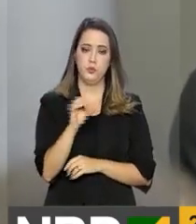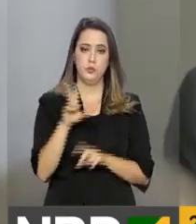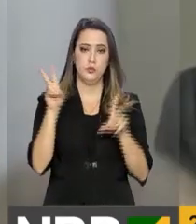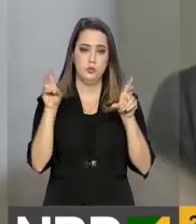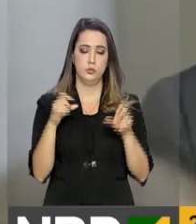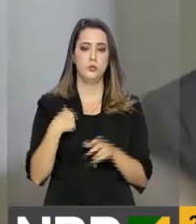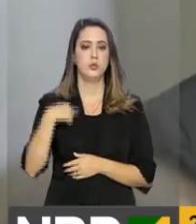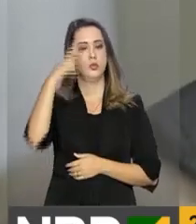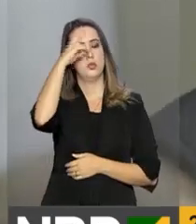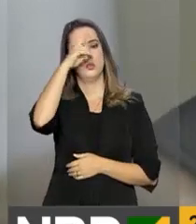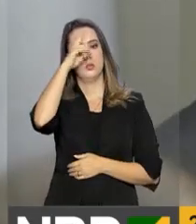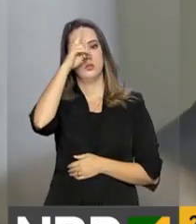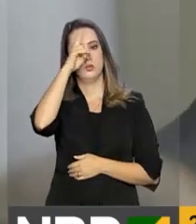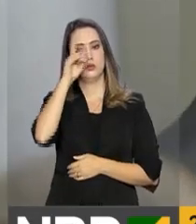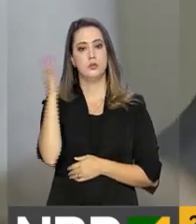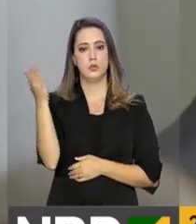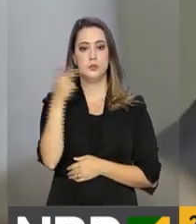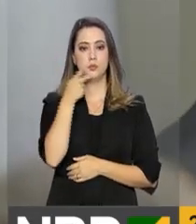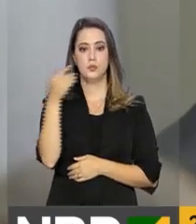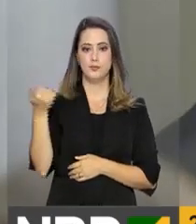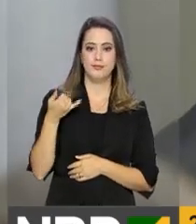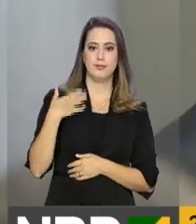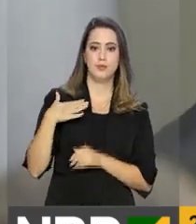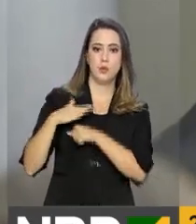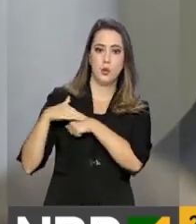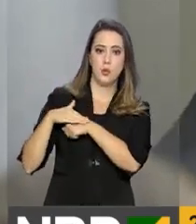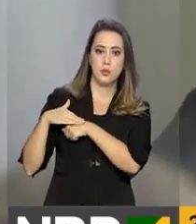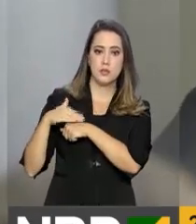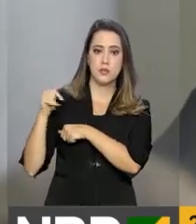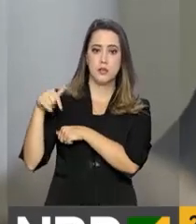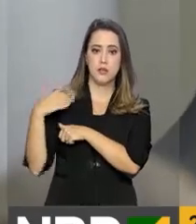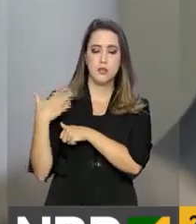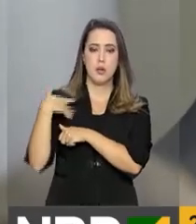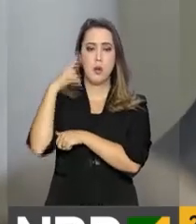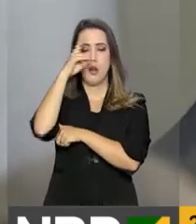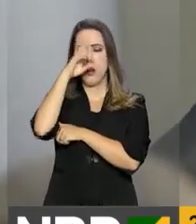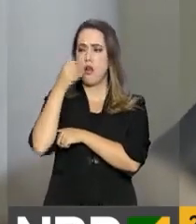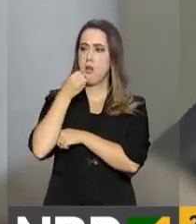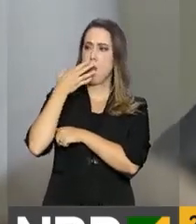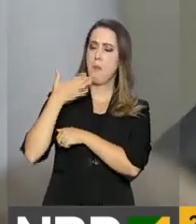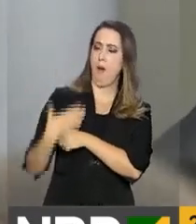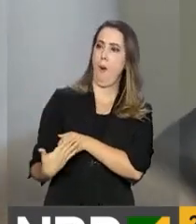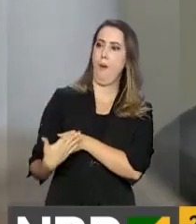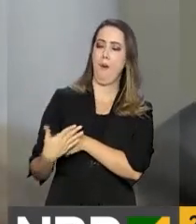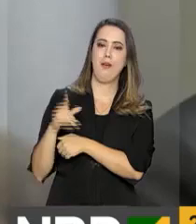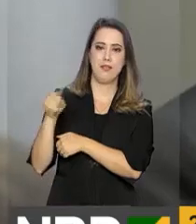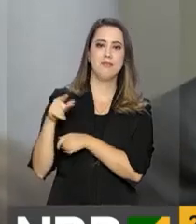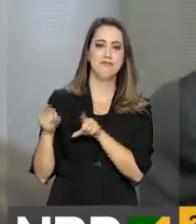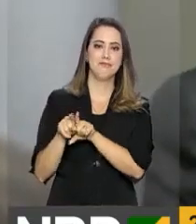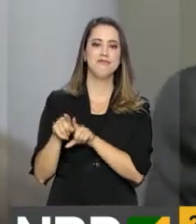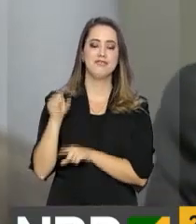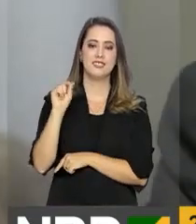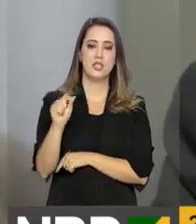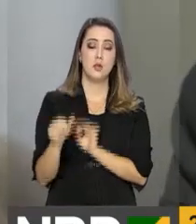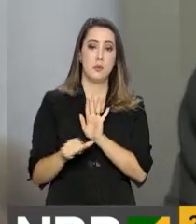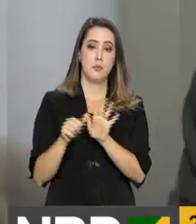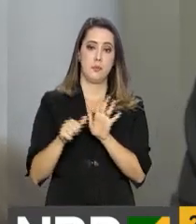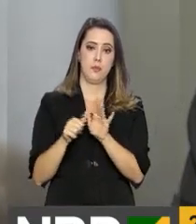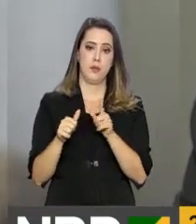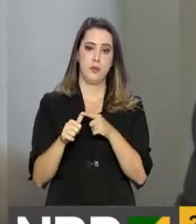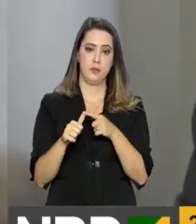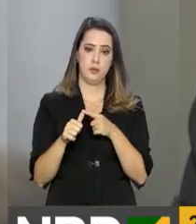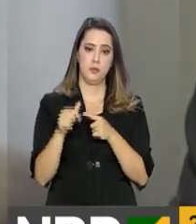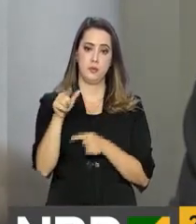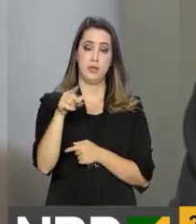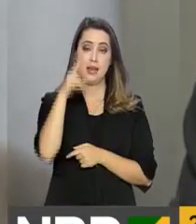me recordo, aliás, me recordava o presidente Abraham Scheisman, com uma memória extraordinária, dois fatos. Um primeiro é que